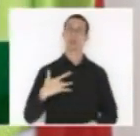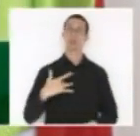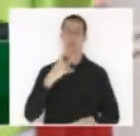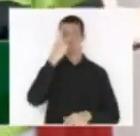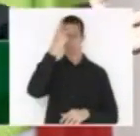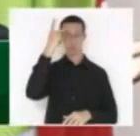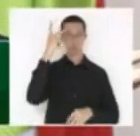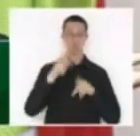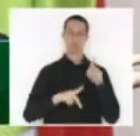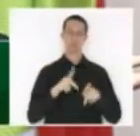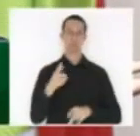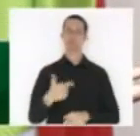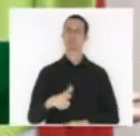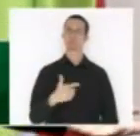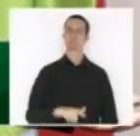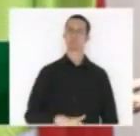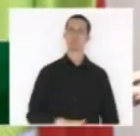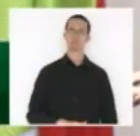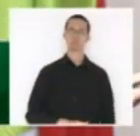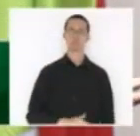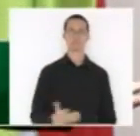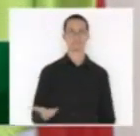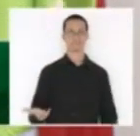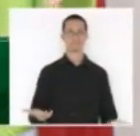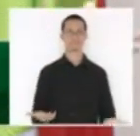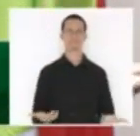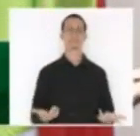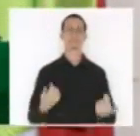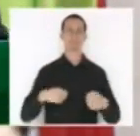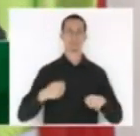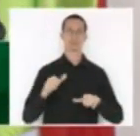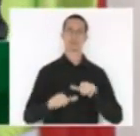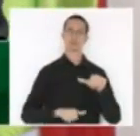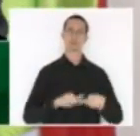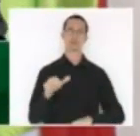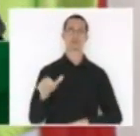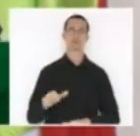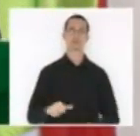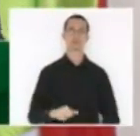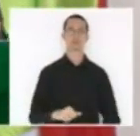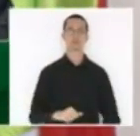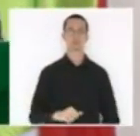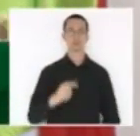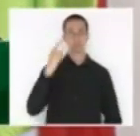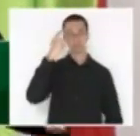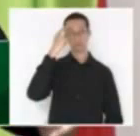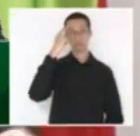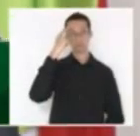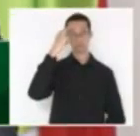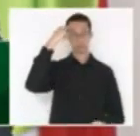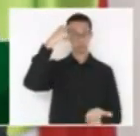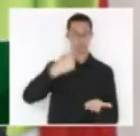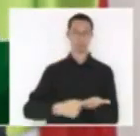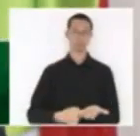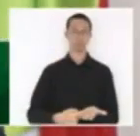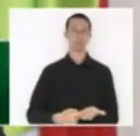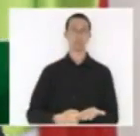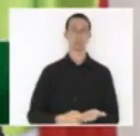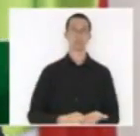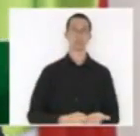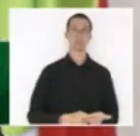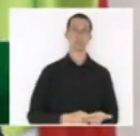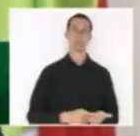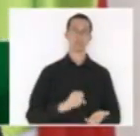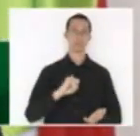gente. Tem que mudar essa situação. E eu acho que a decisão, se não ocorrer antes, se não for